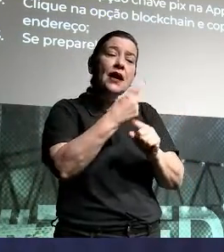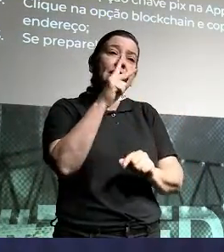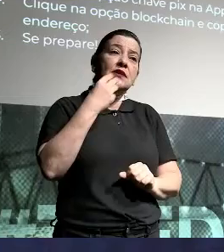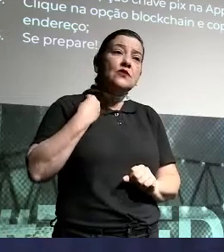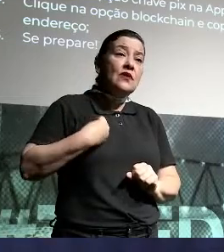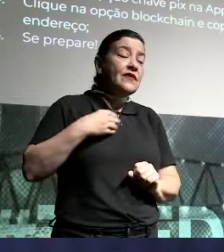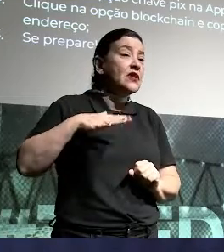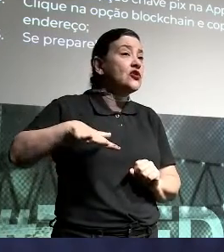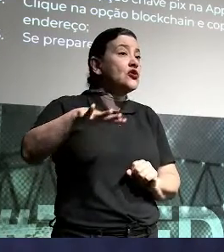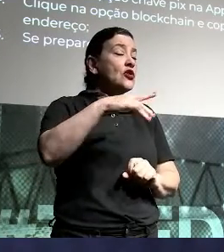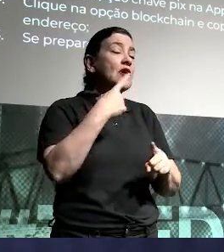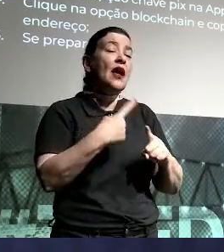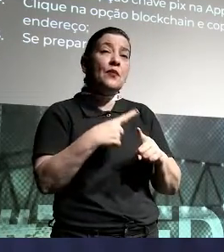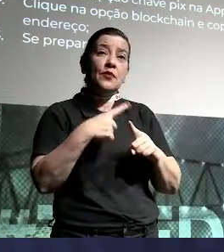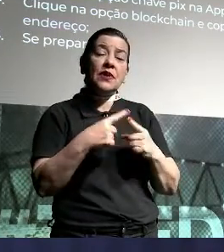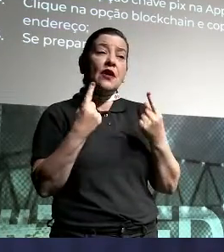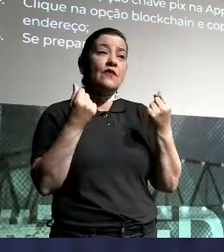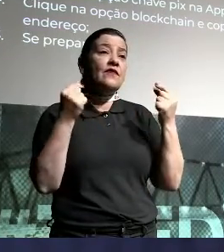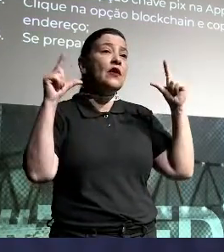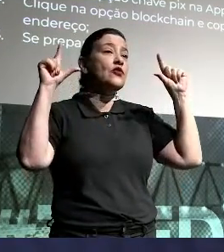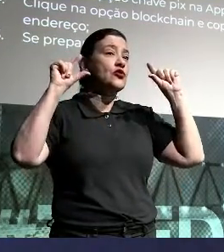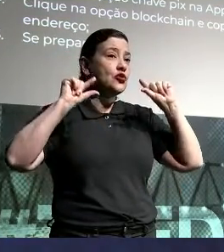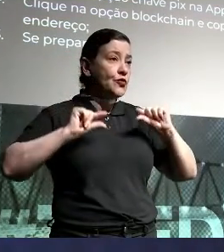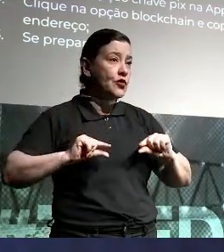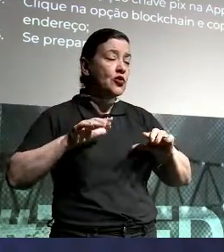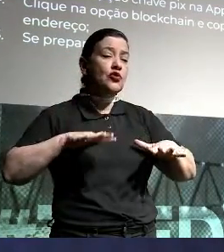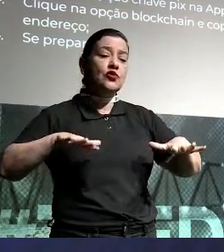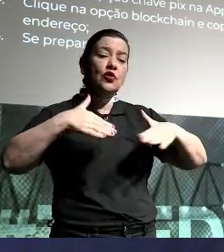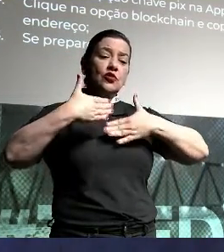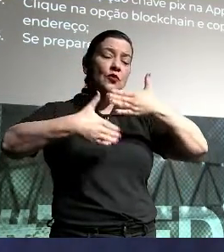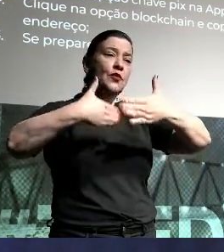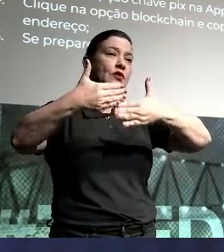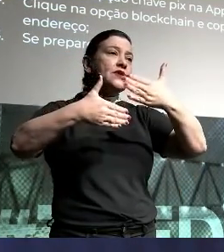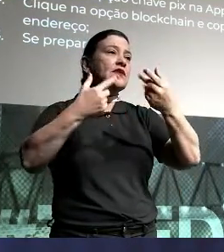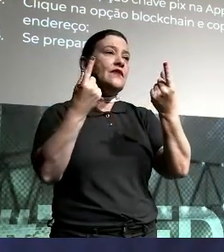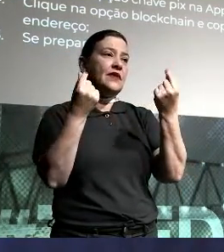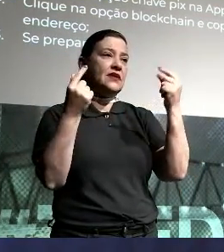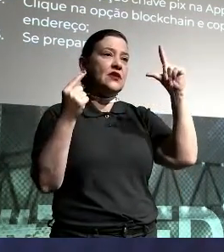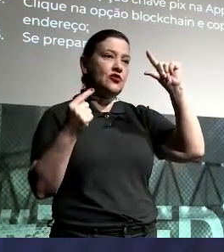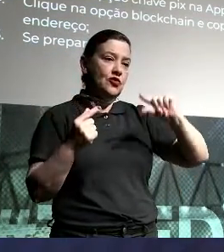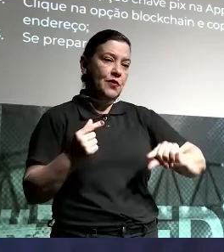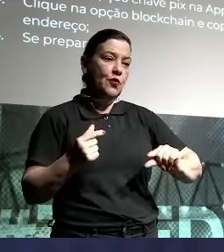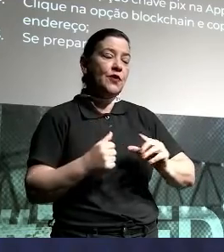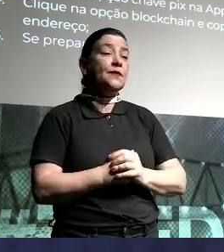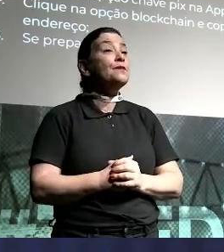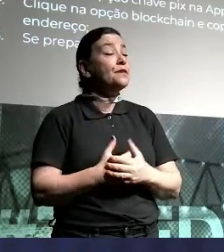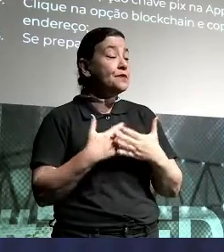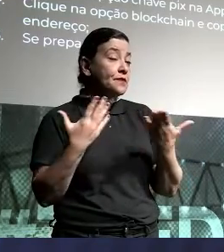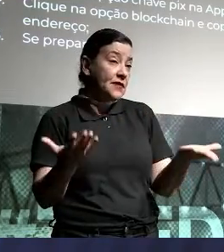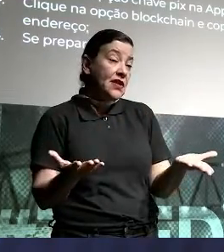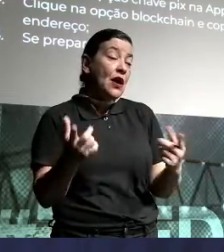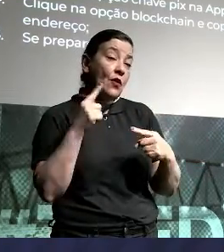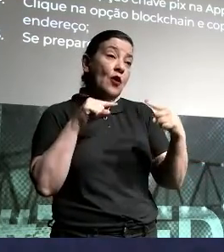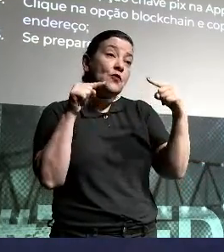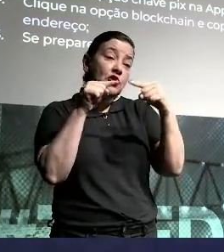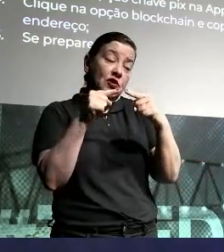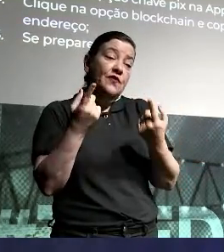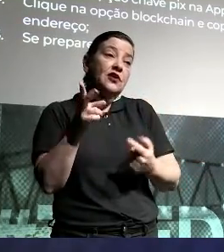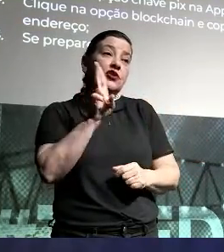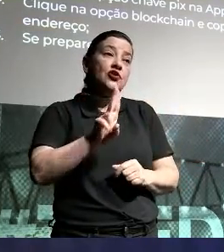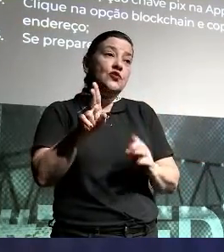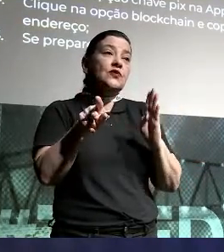todo mundo, porque o custo diminui, entendeu? O custo de todo o processo financeiro diminui. Então, esse é um dos motivos por que a gente usa a